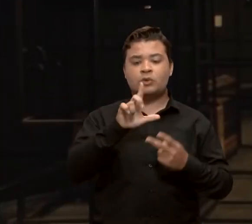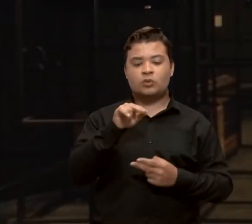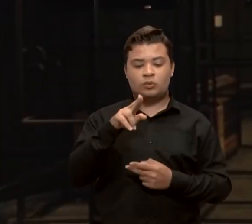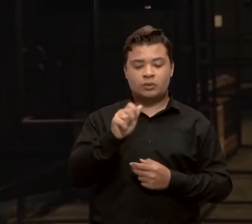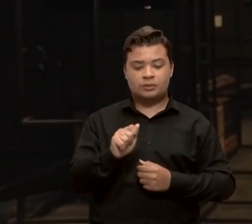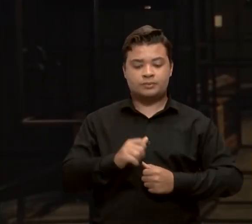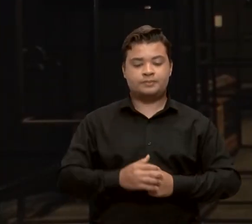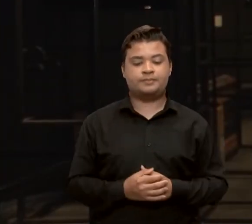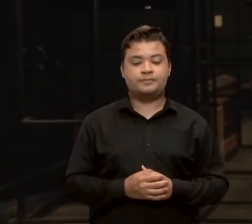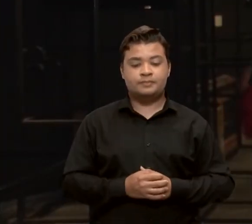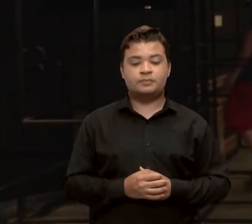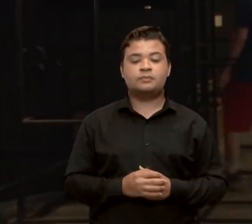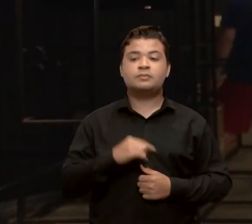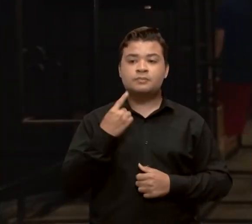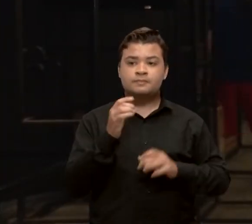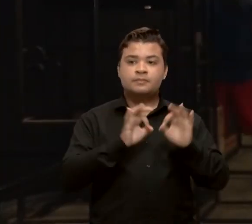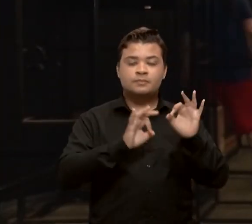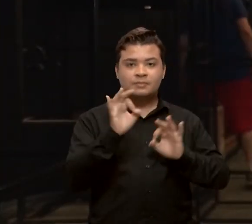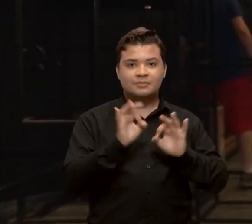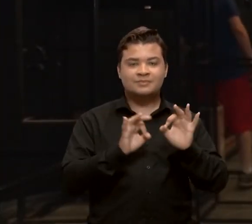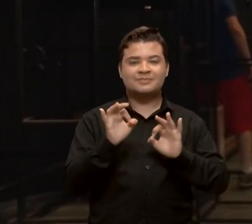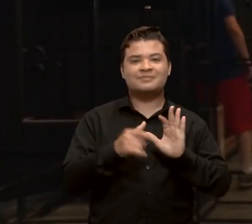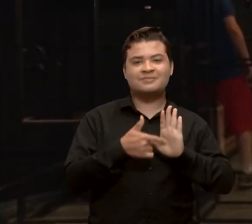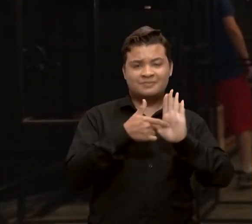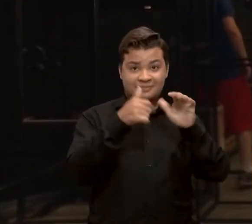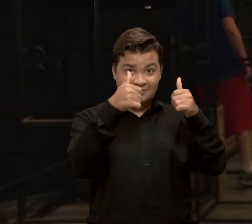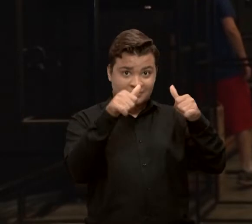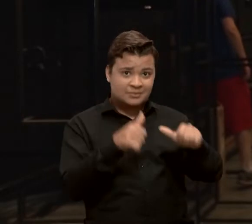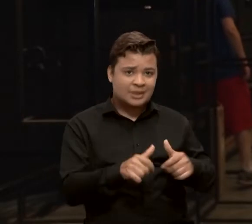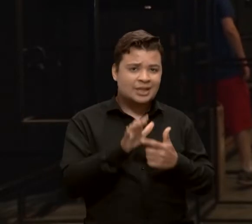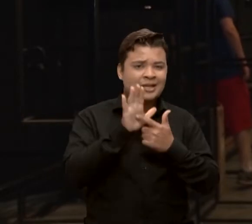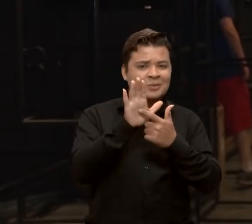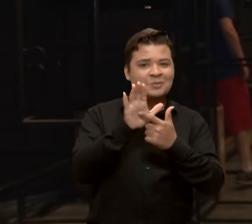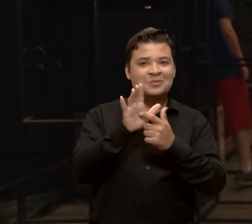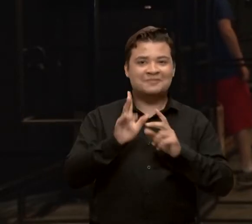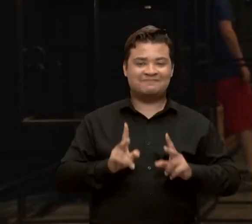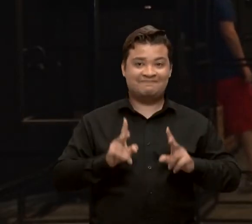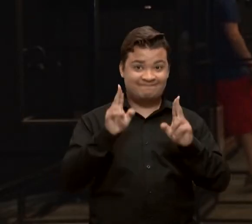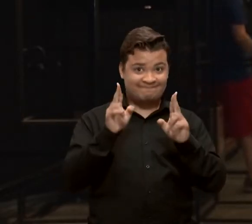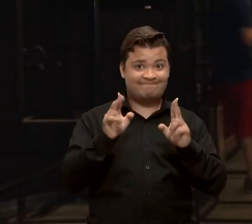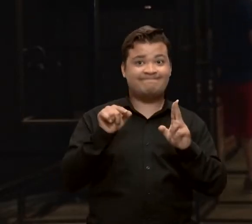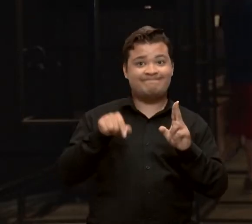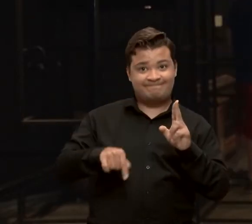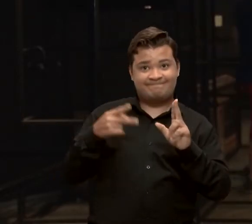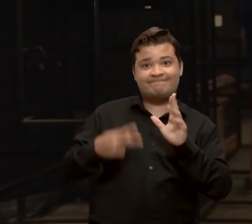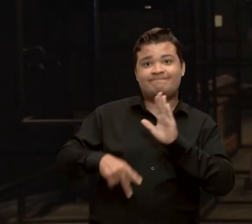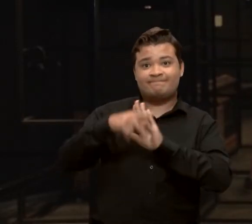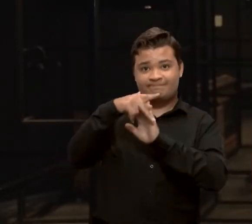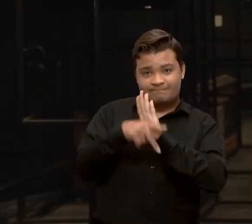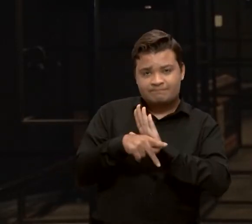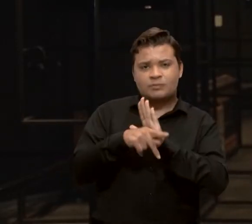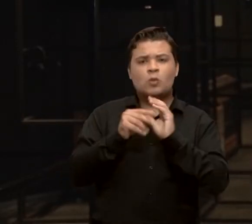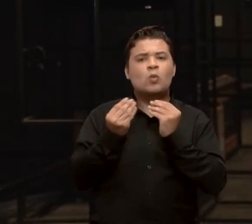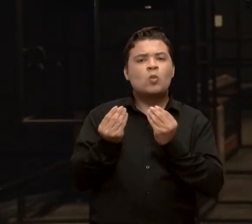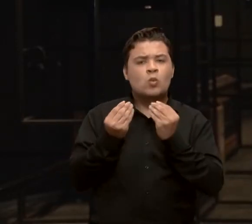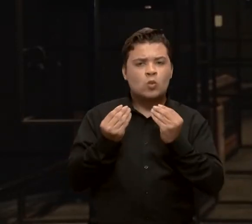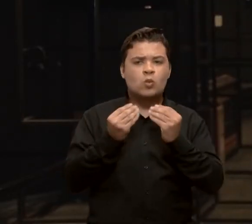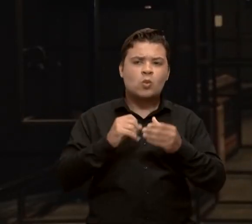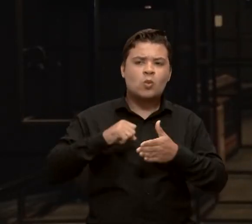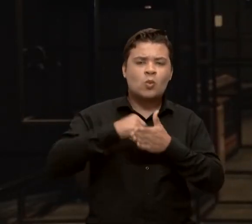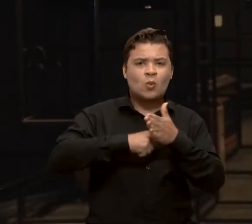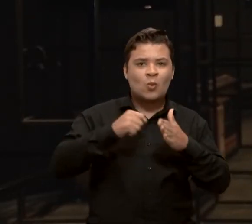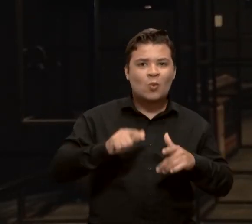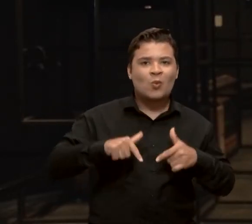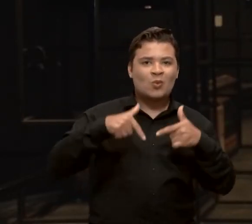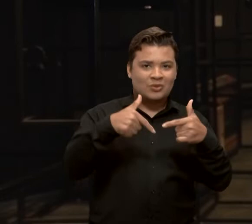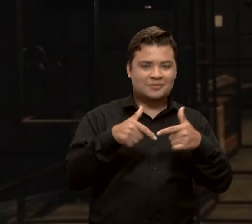essa exposição para mostrar um dos recortes possíveis dos nossos projetos em relação à luta contra a